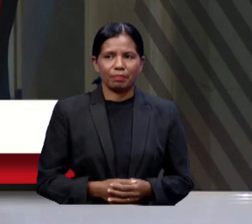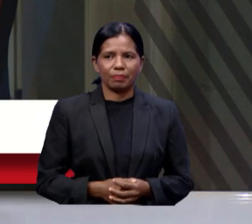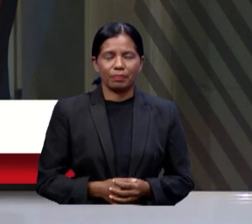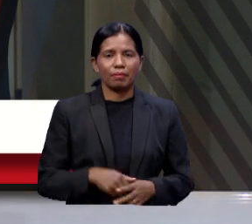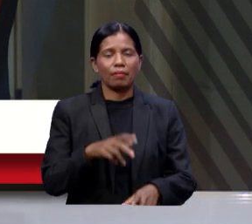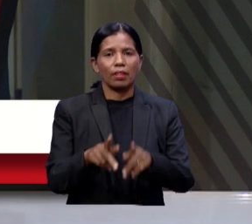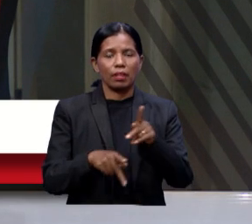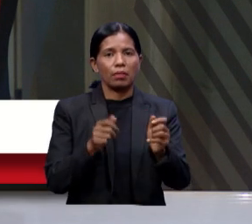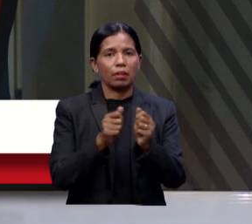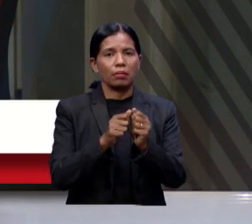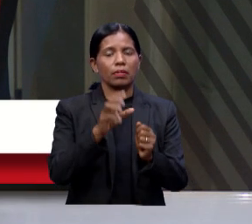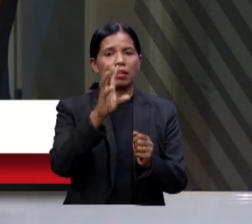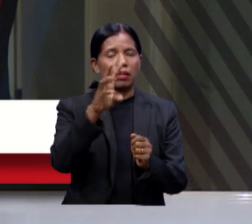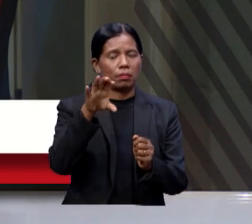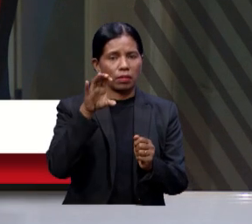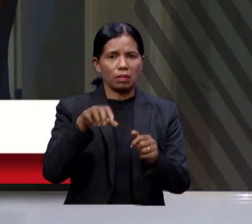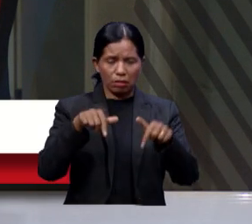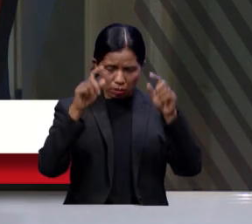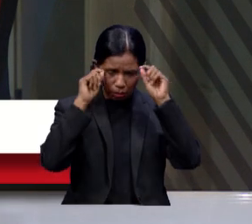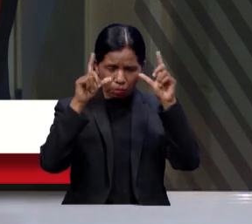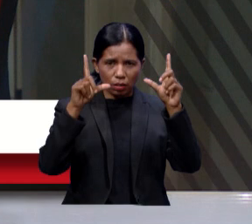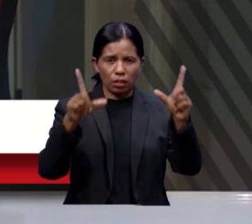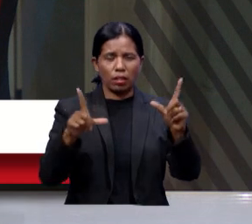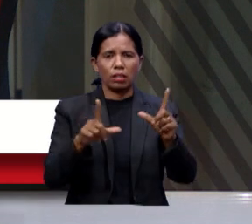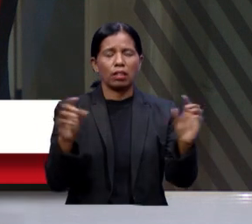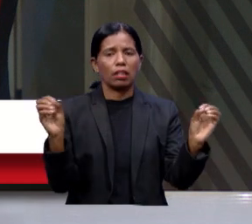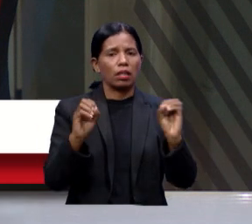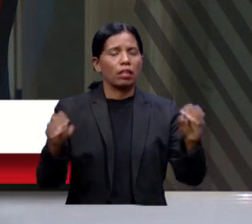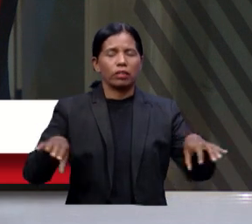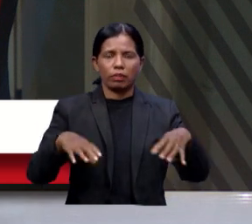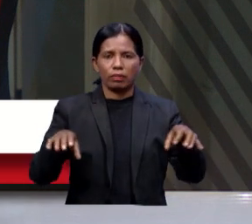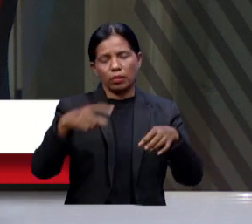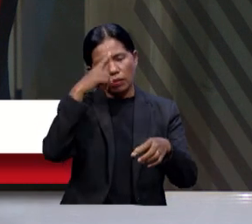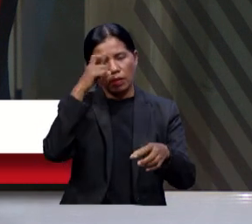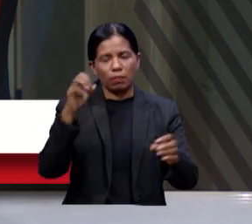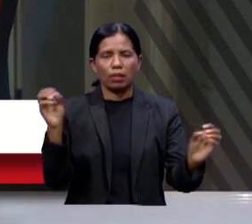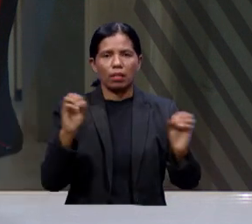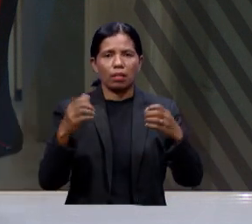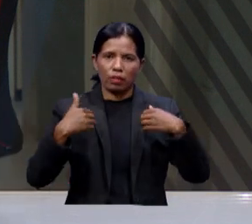Emario ngatus neng racing iha Timor Leste desempregado tambala iha abilidade.